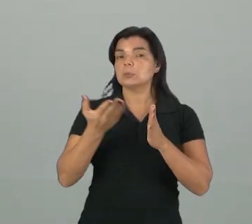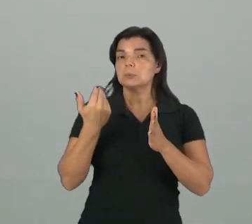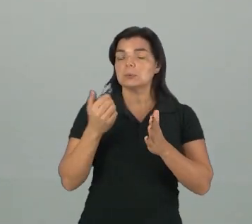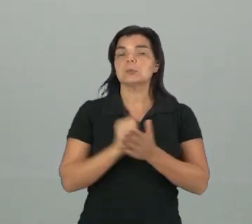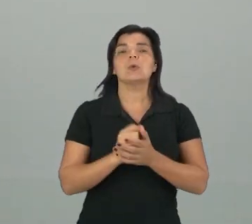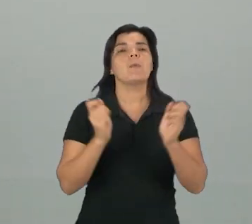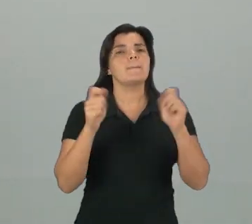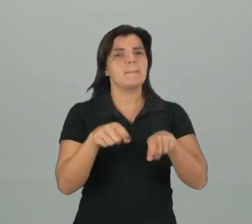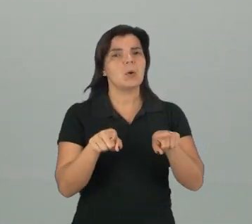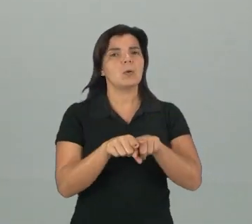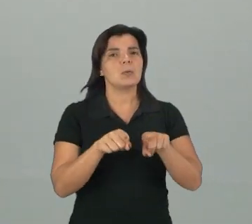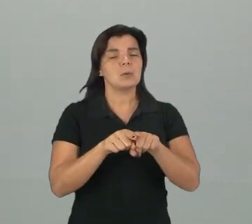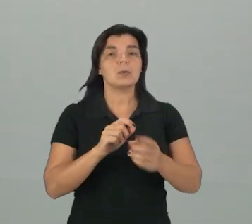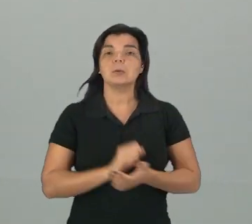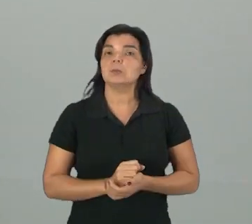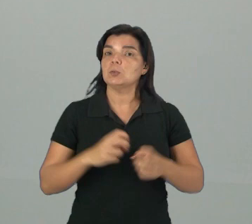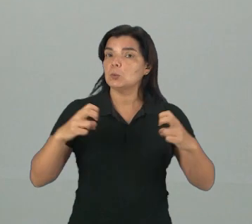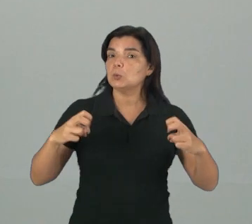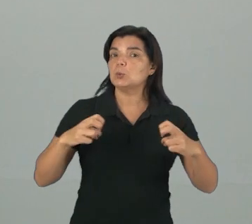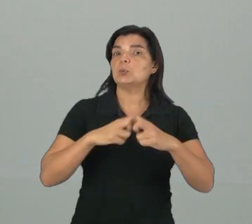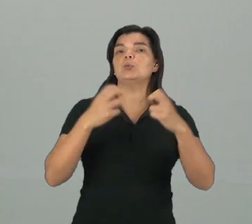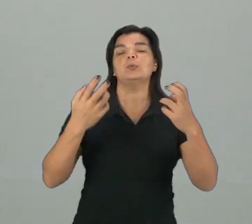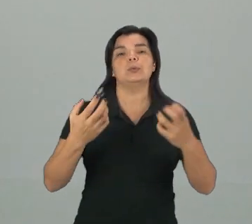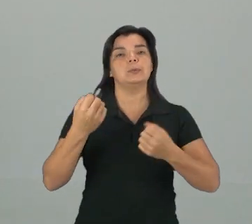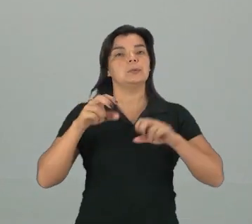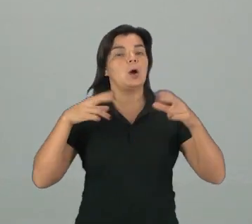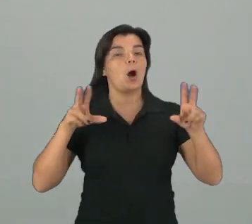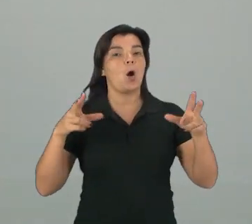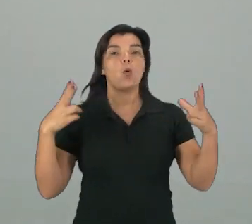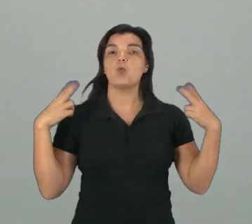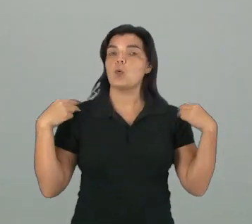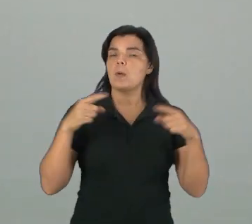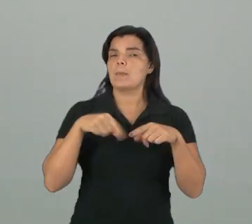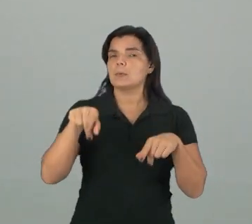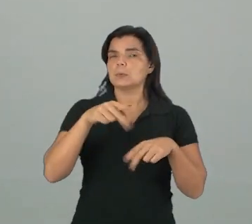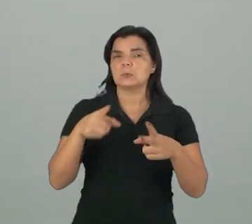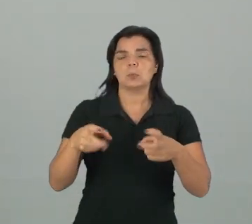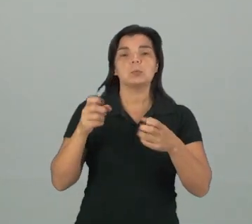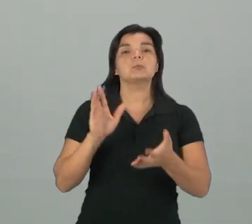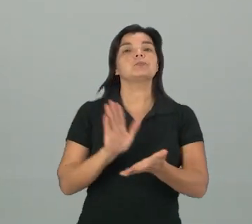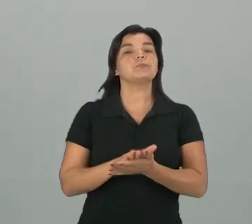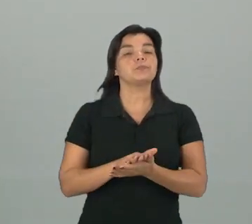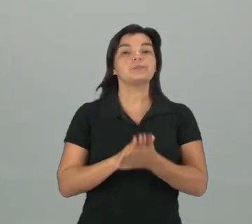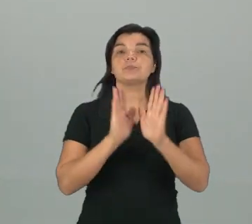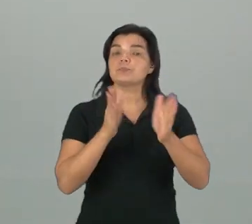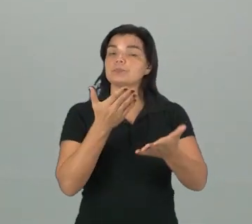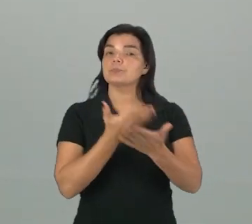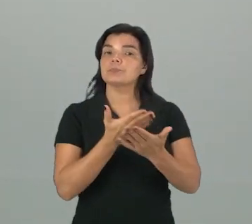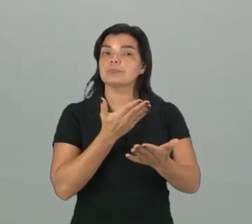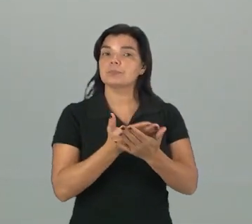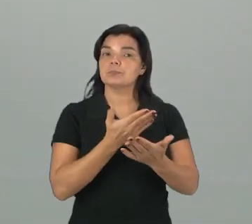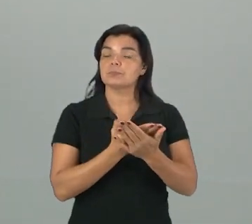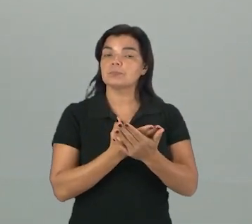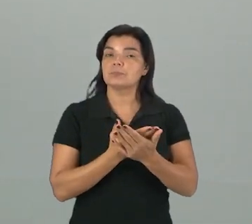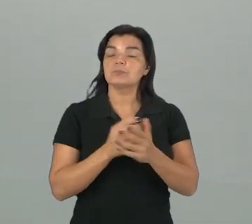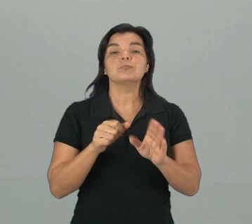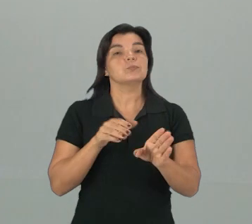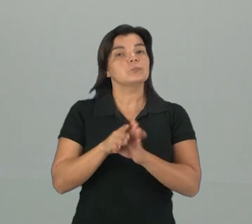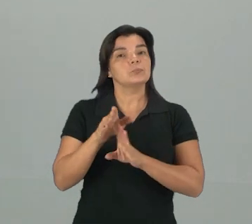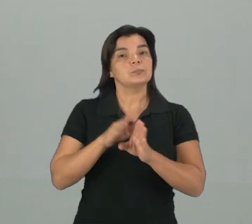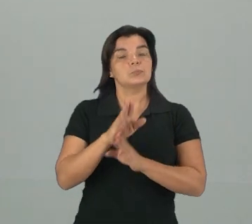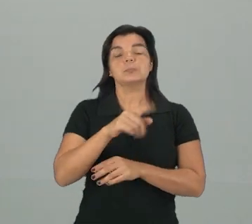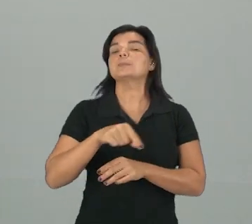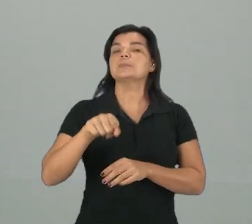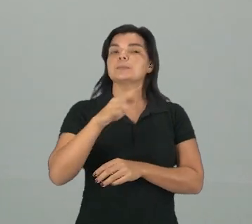aula, poderia até causar acidentes aos motoristas. Vocês percebem, nós já tivemos aqui uma aula sobre campanhas, né? E eu trouxe